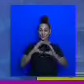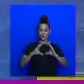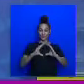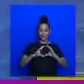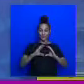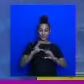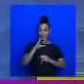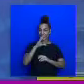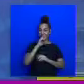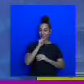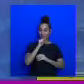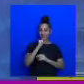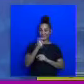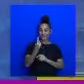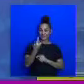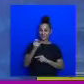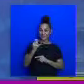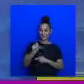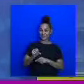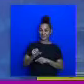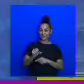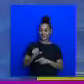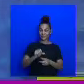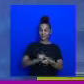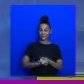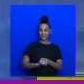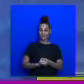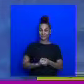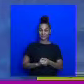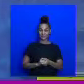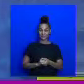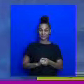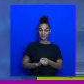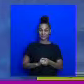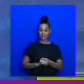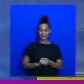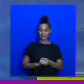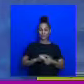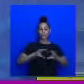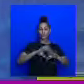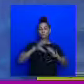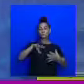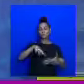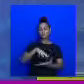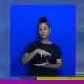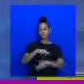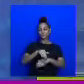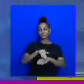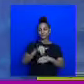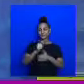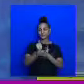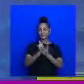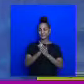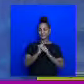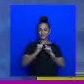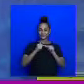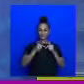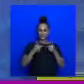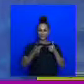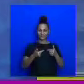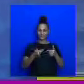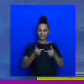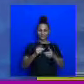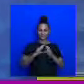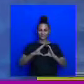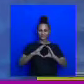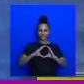laranja 19, laranja número 19. O globo girando, você chamando, a sorte